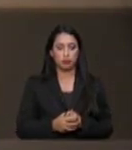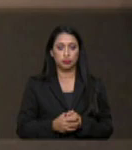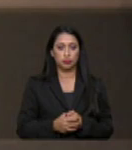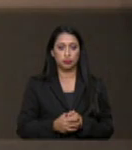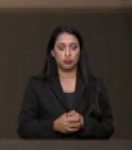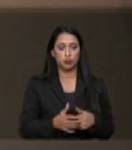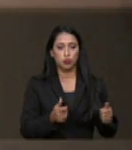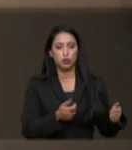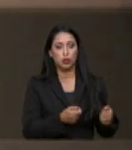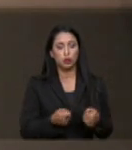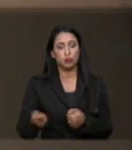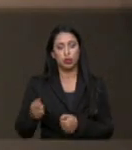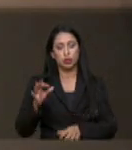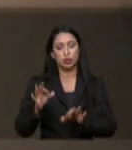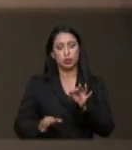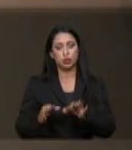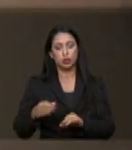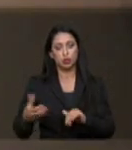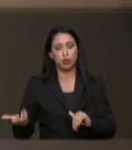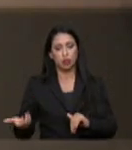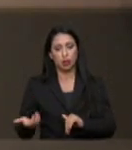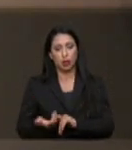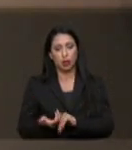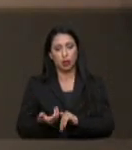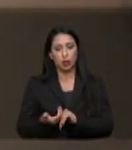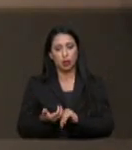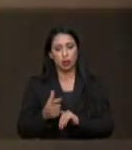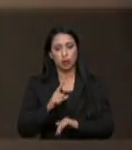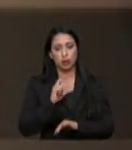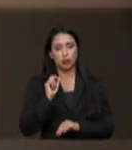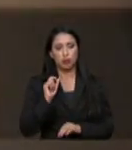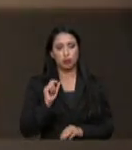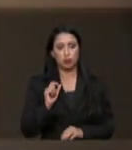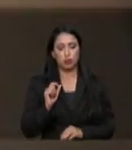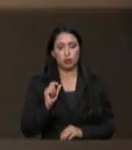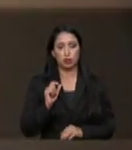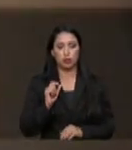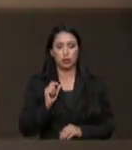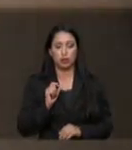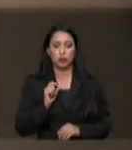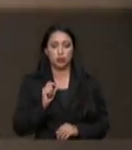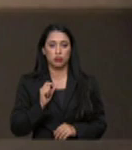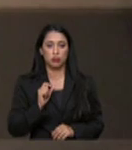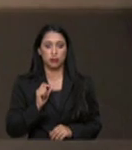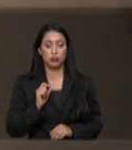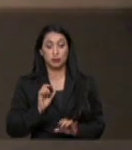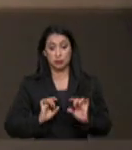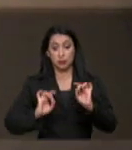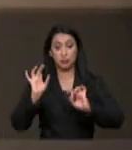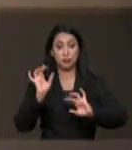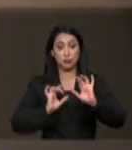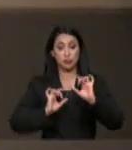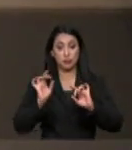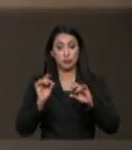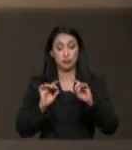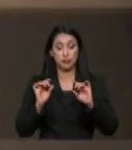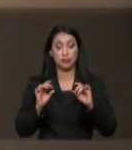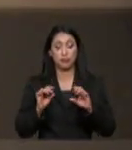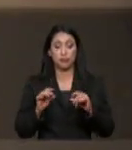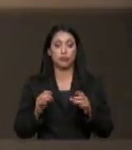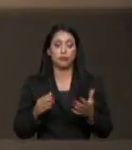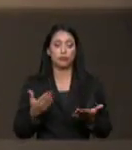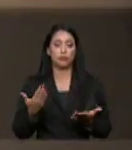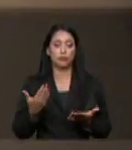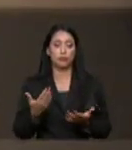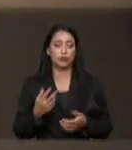à justiça e ao congresso nacional é um especial porque a questão da perda